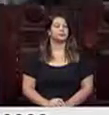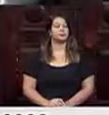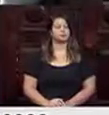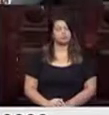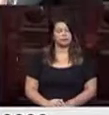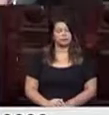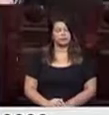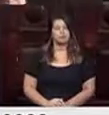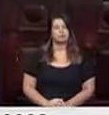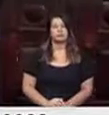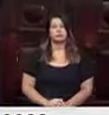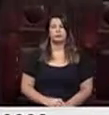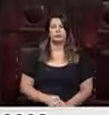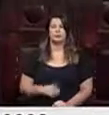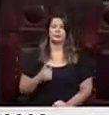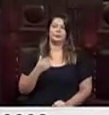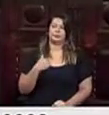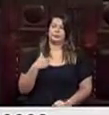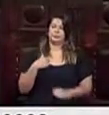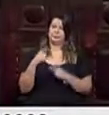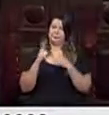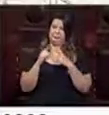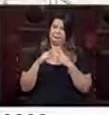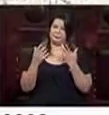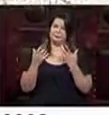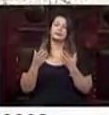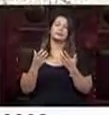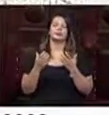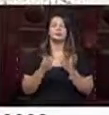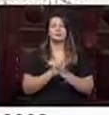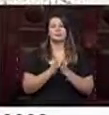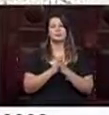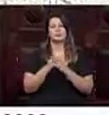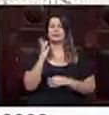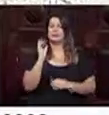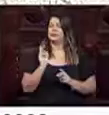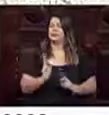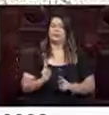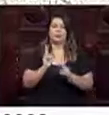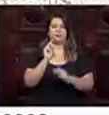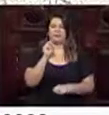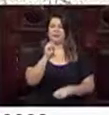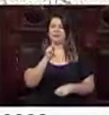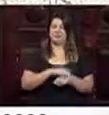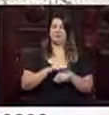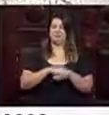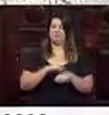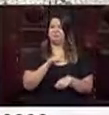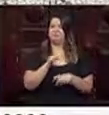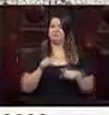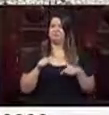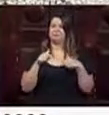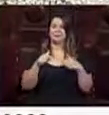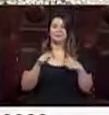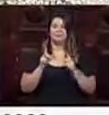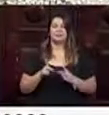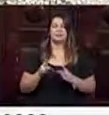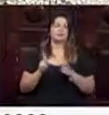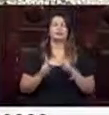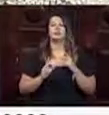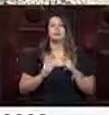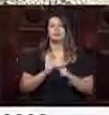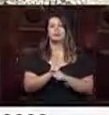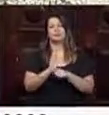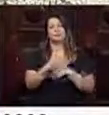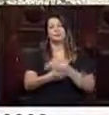queria saudar, como sempre, a vossa intervenção em elevado nível democrático, colaborativo, pelo apoio que